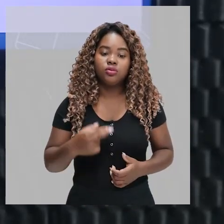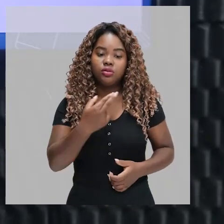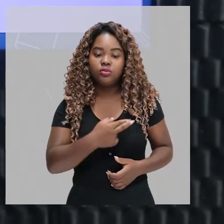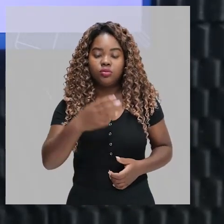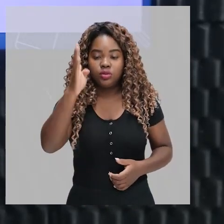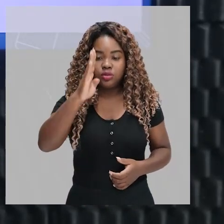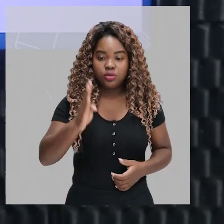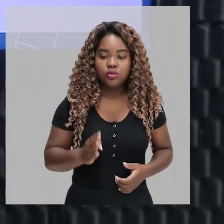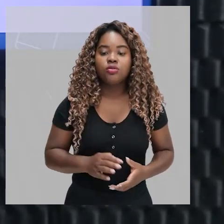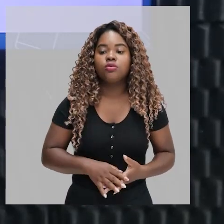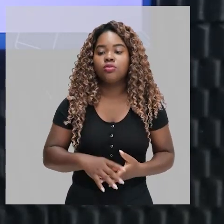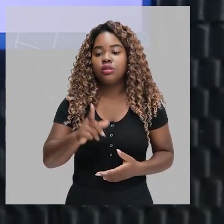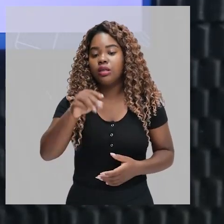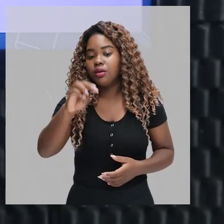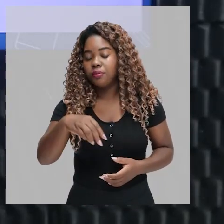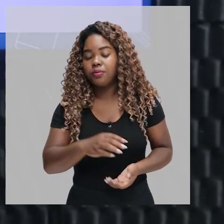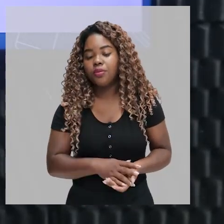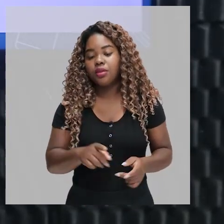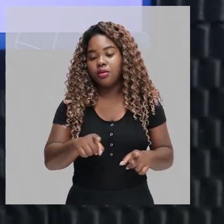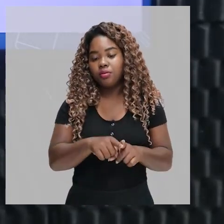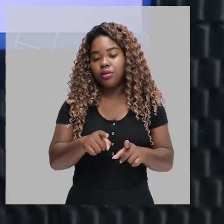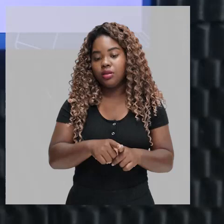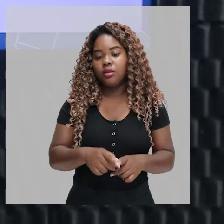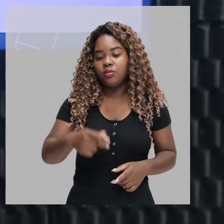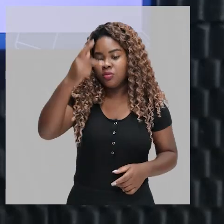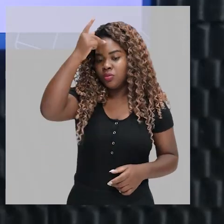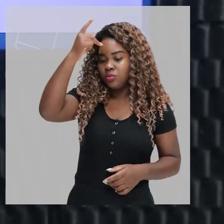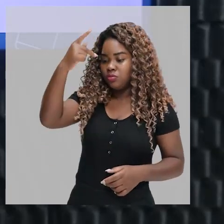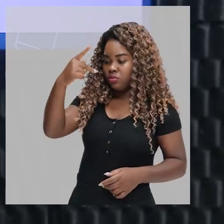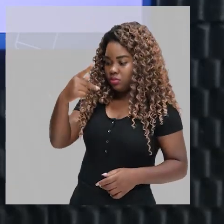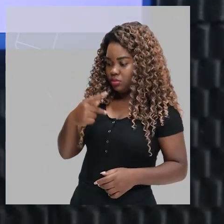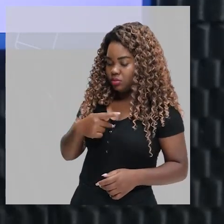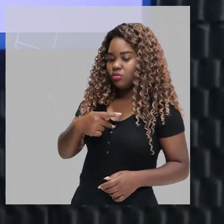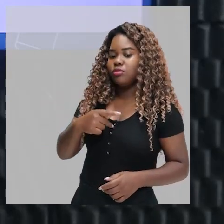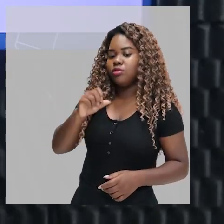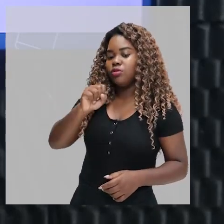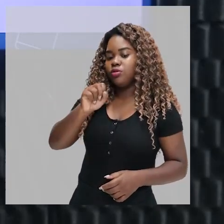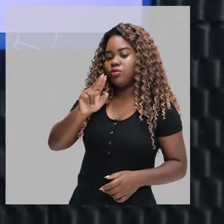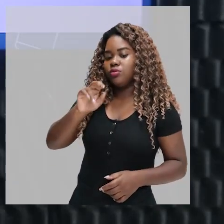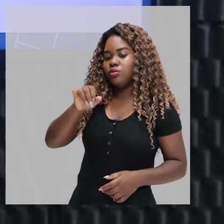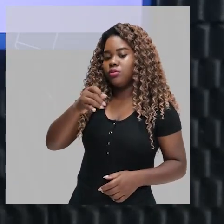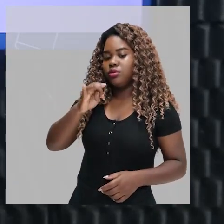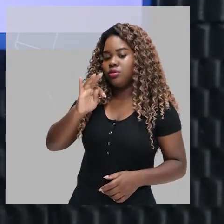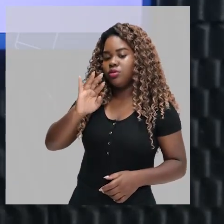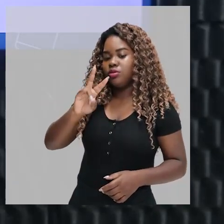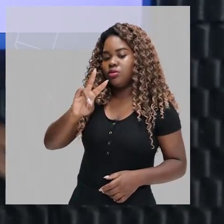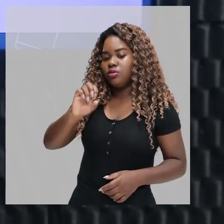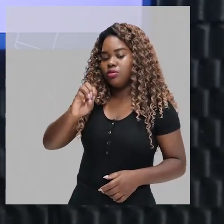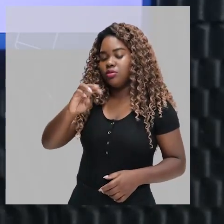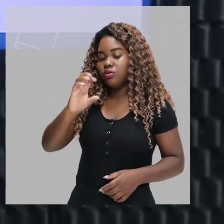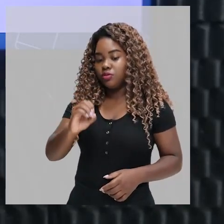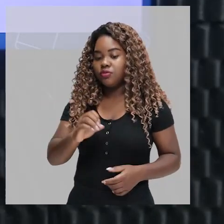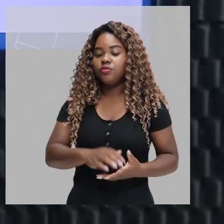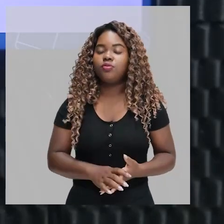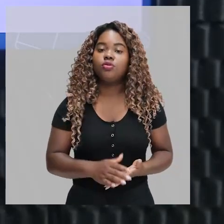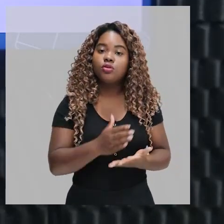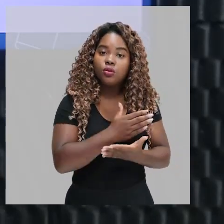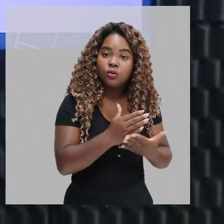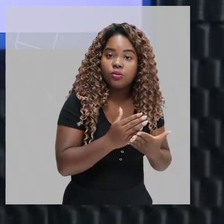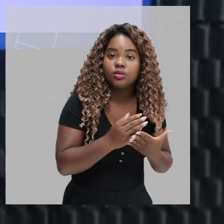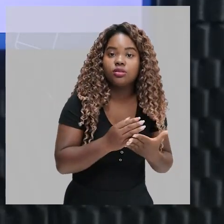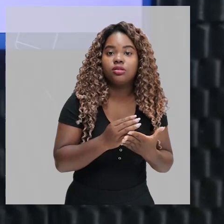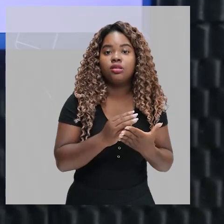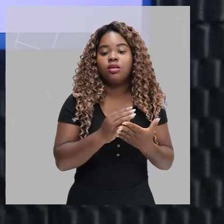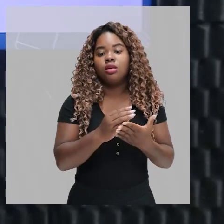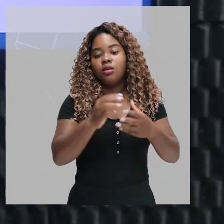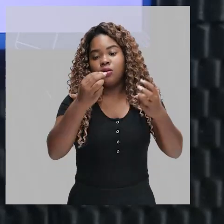esse herói o subjetivismo por isso que que eu eu comecei falando do amor né trouxe uma letra Se você